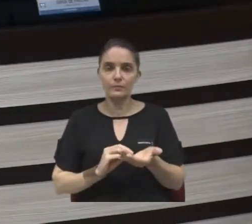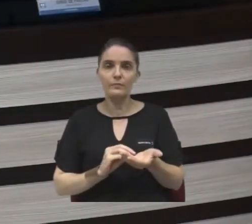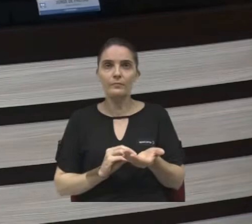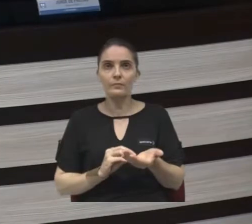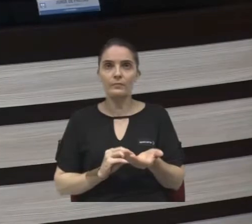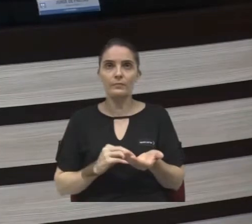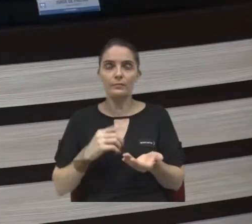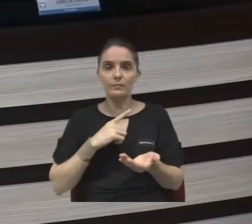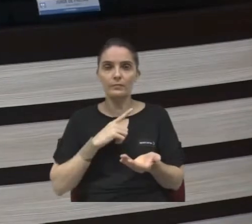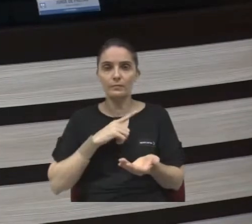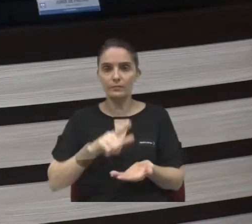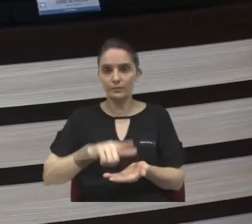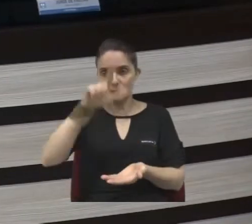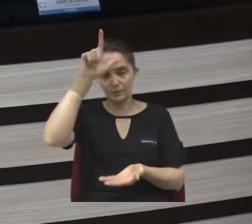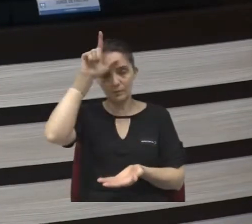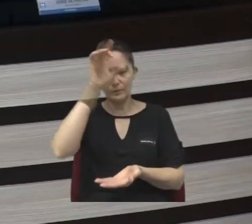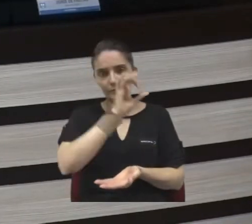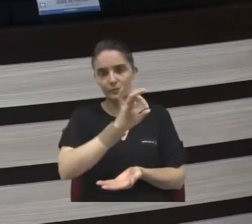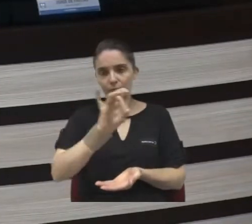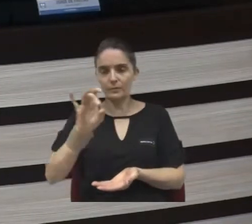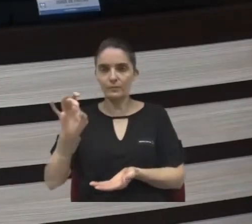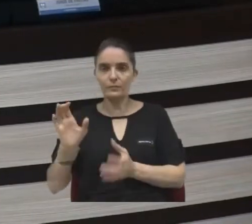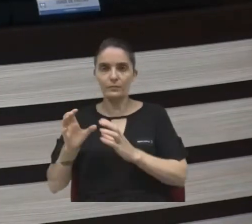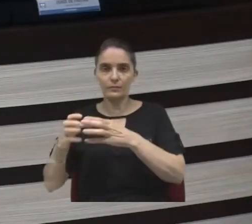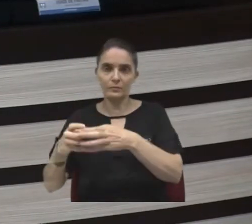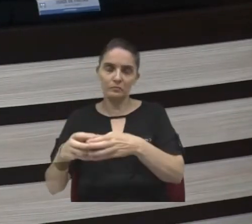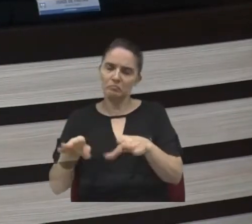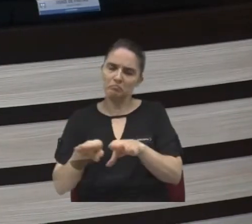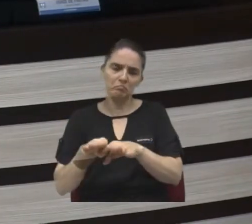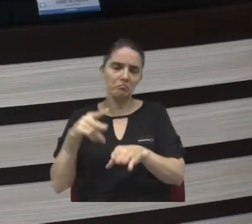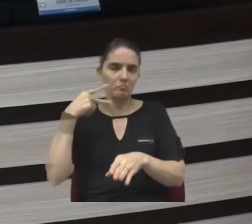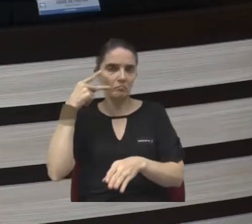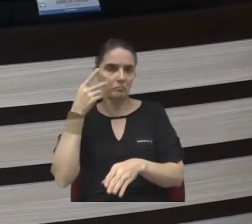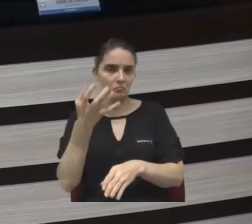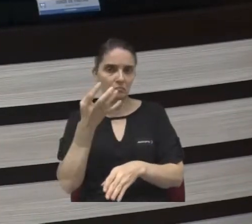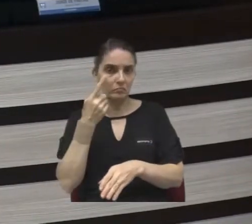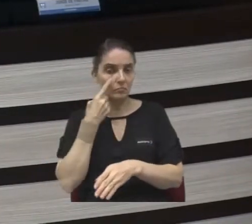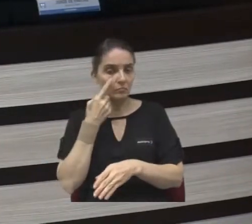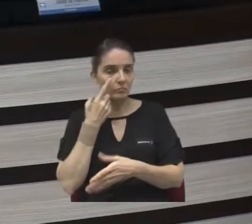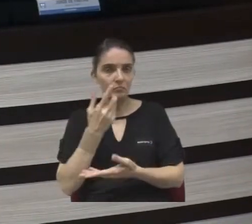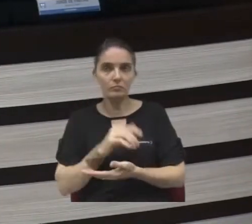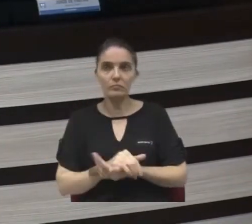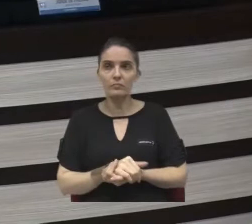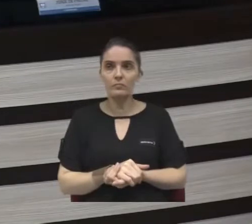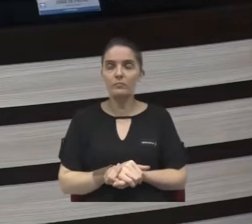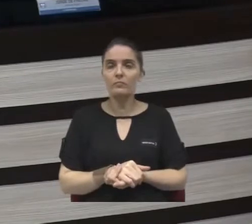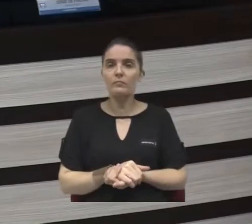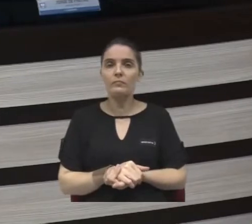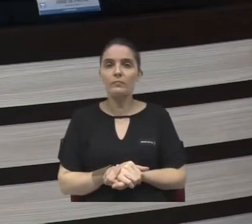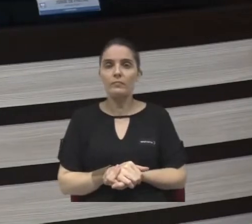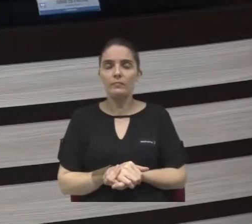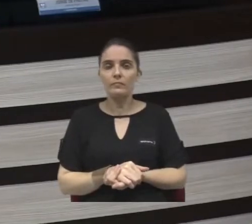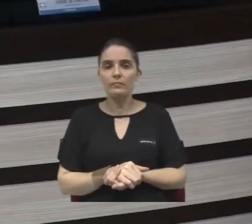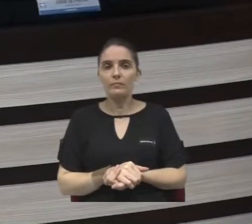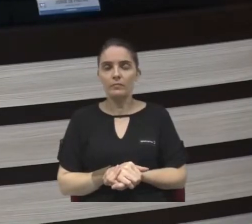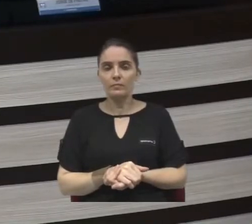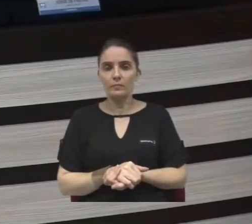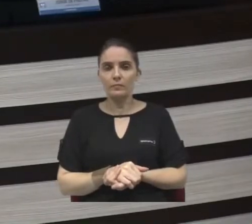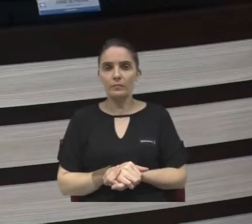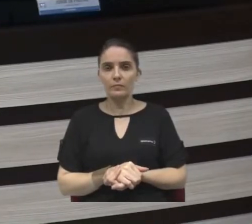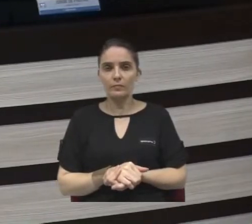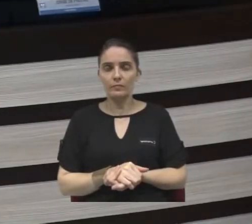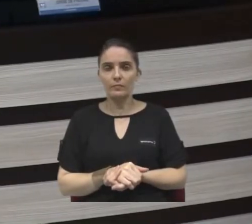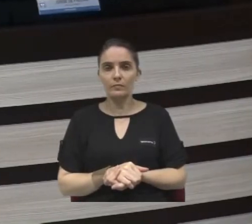cada bloco e também os vereadores que sentirem precisar de uma cópia dessas informações, será enviada para